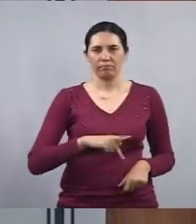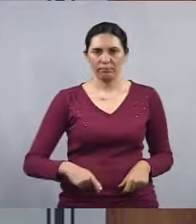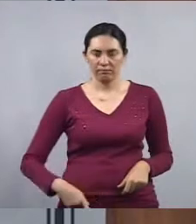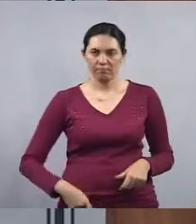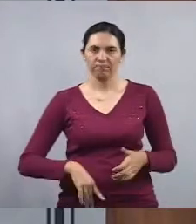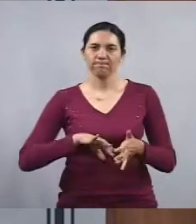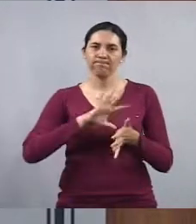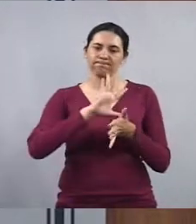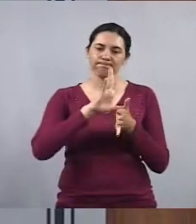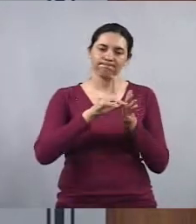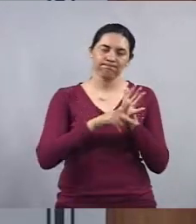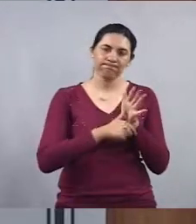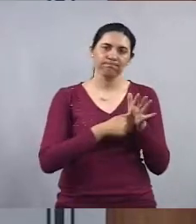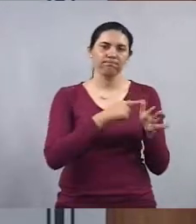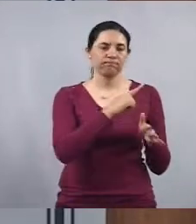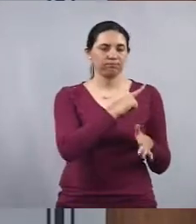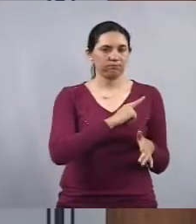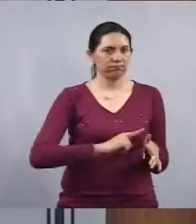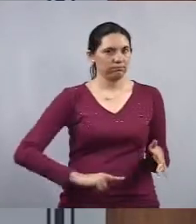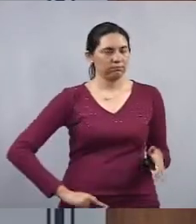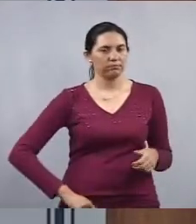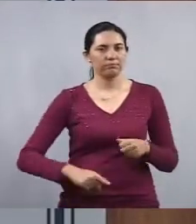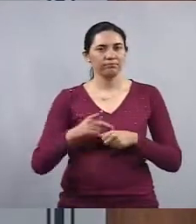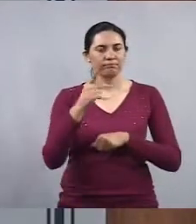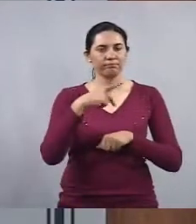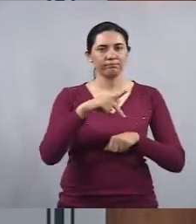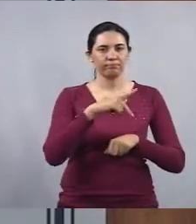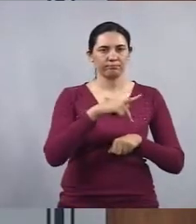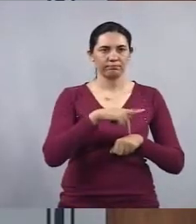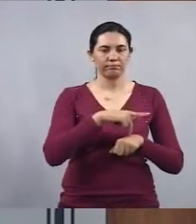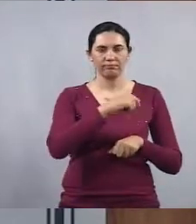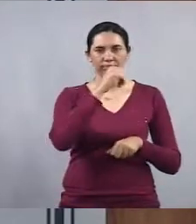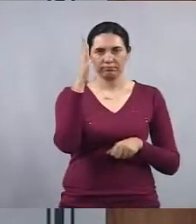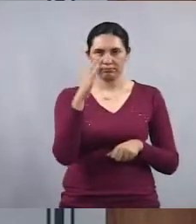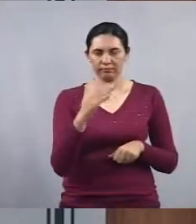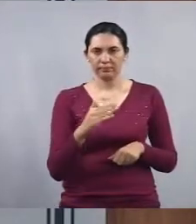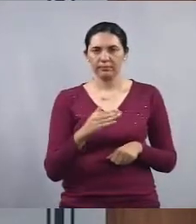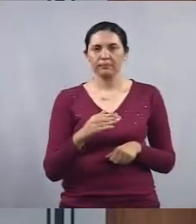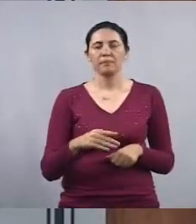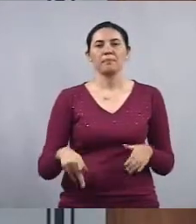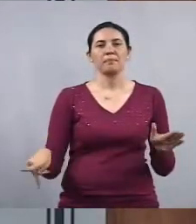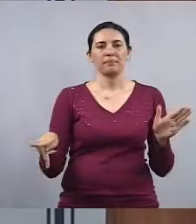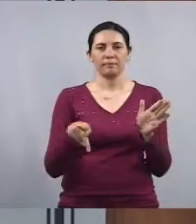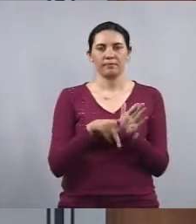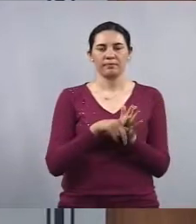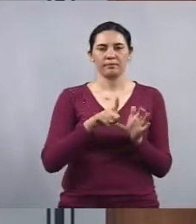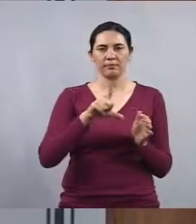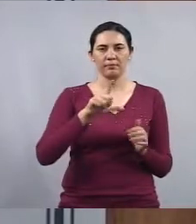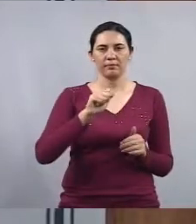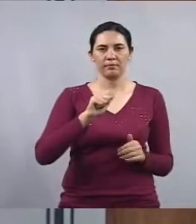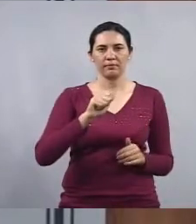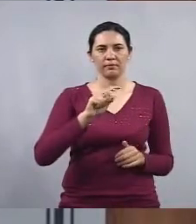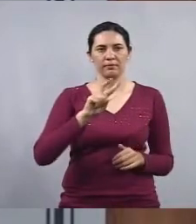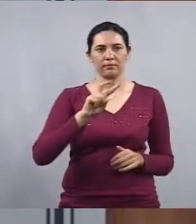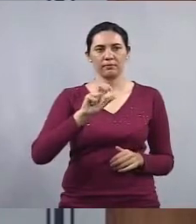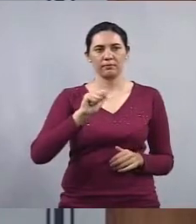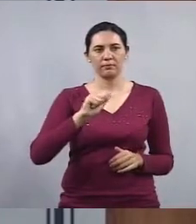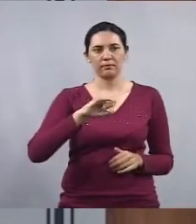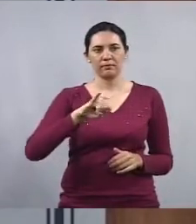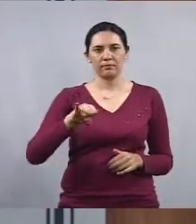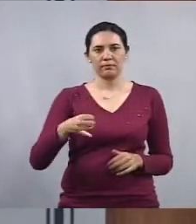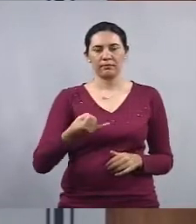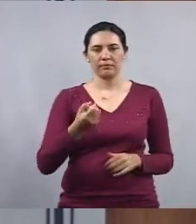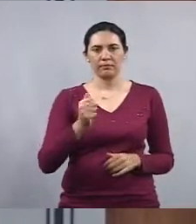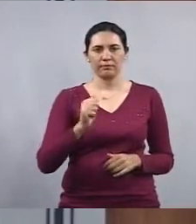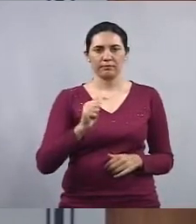que está governando o país e que também está na lava jato E aí nós temos 13